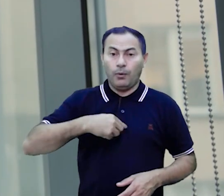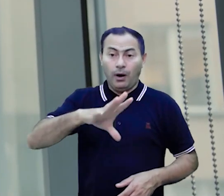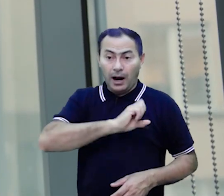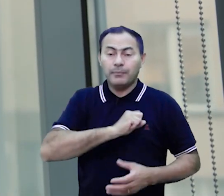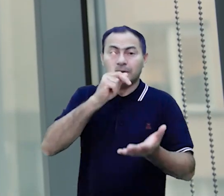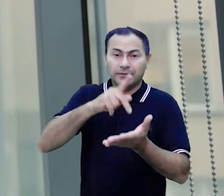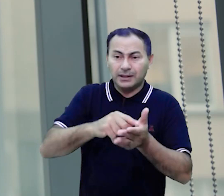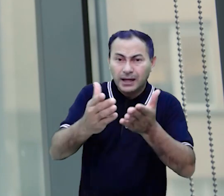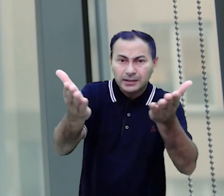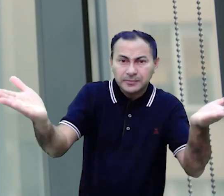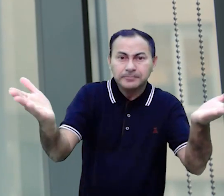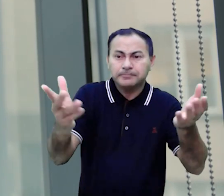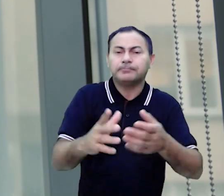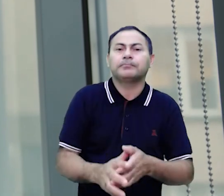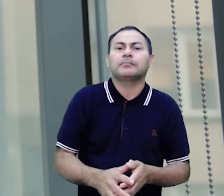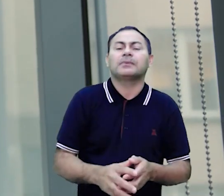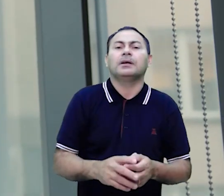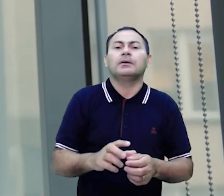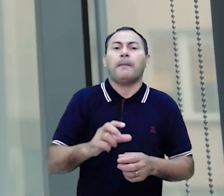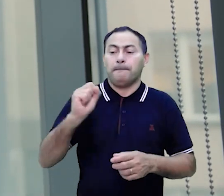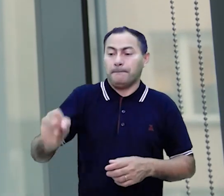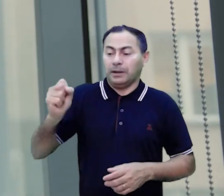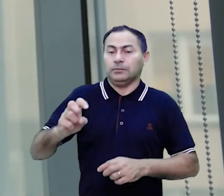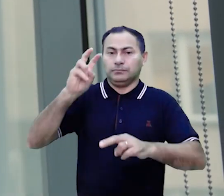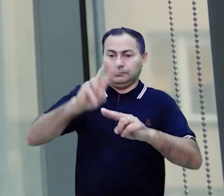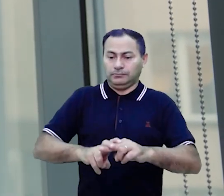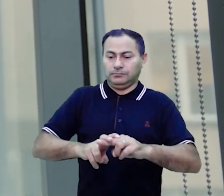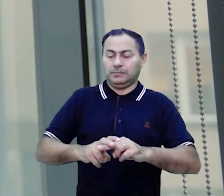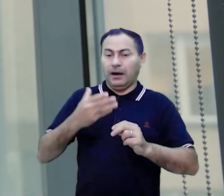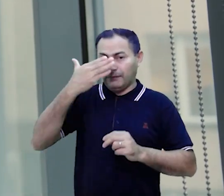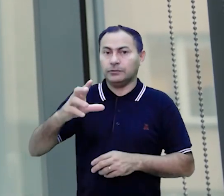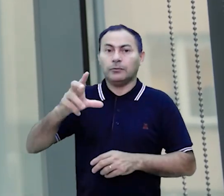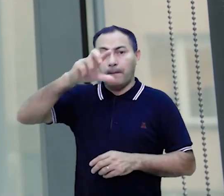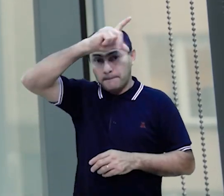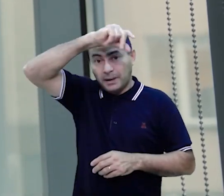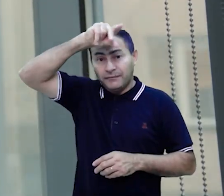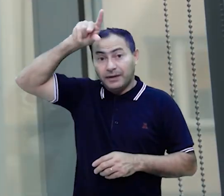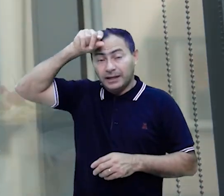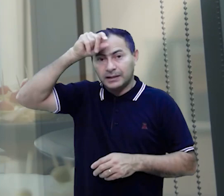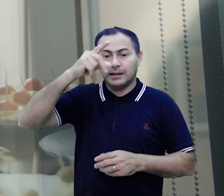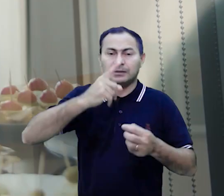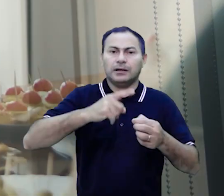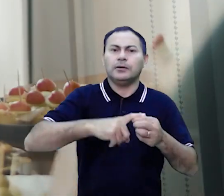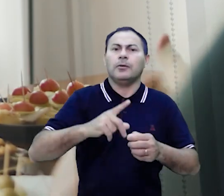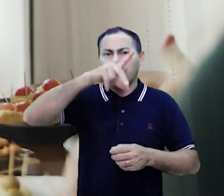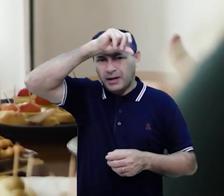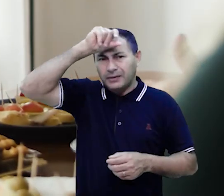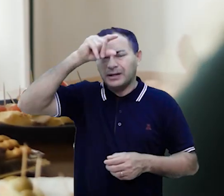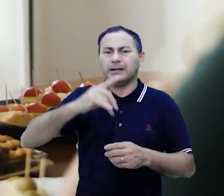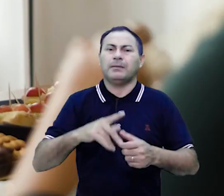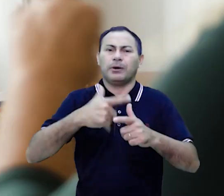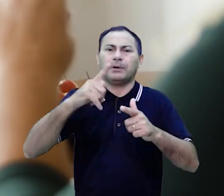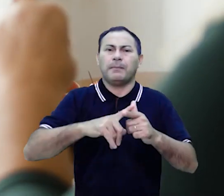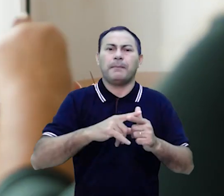sabem que eu as amo de verdade? Ele estava sentado em frente ao prefeito da cidade. O prefeito tinha problemas com